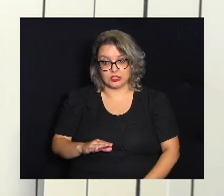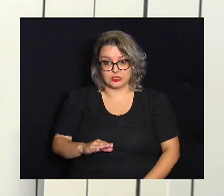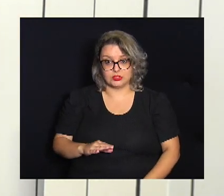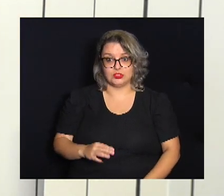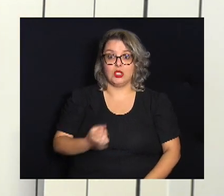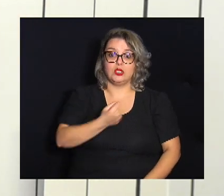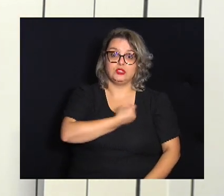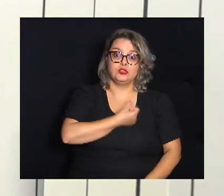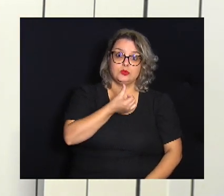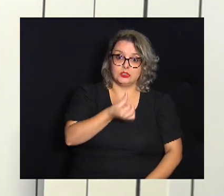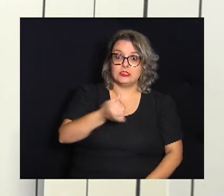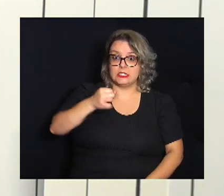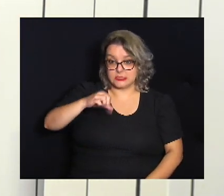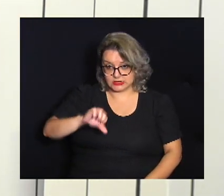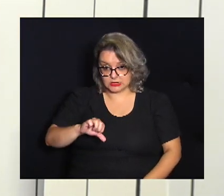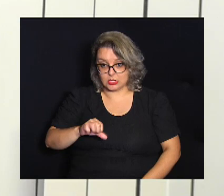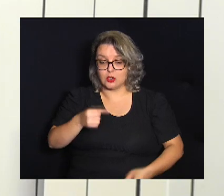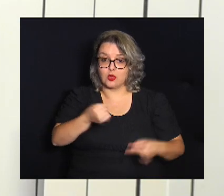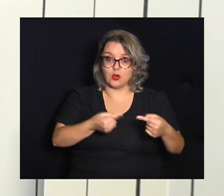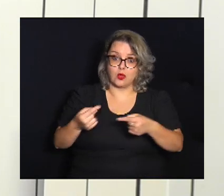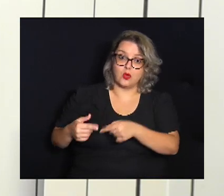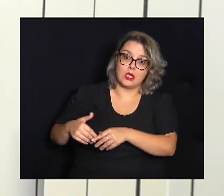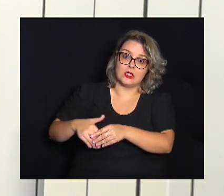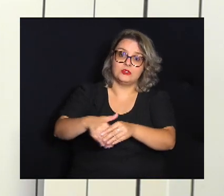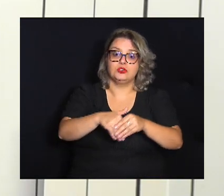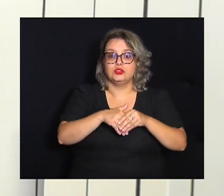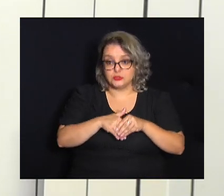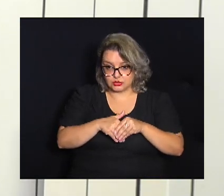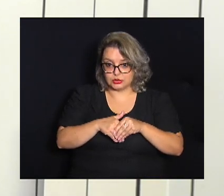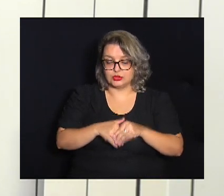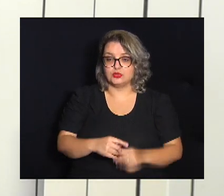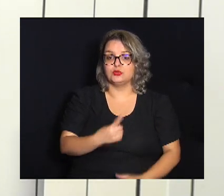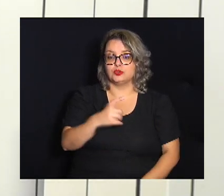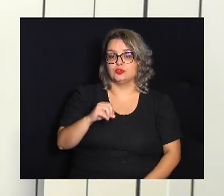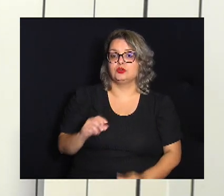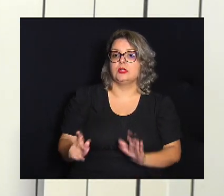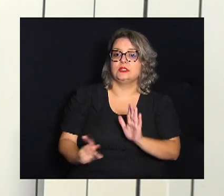número 69, com as discussões e votações dos 10